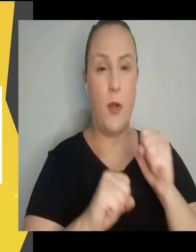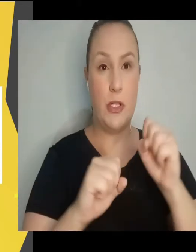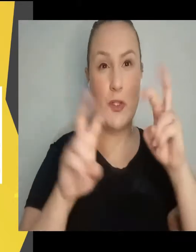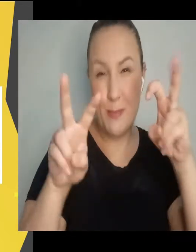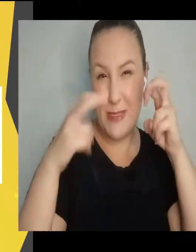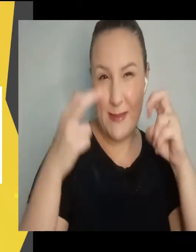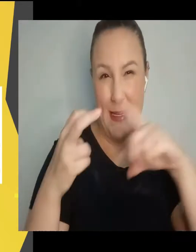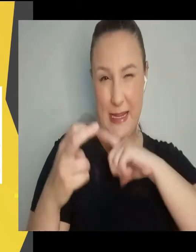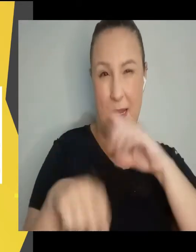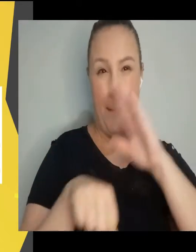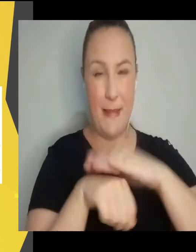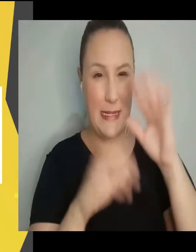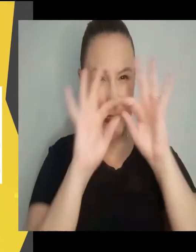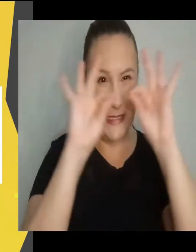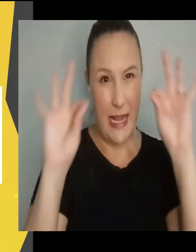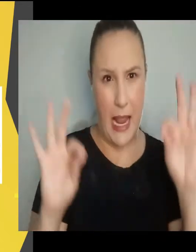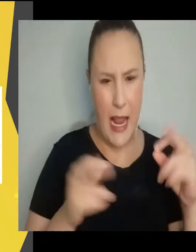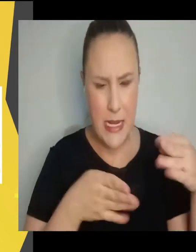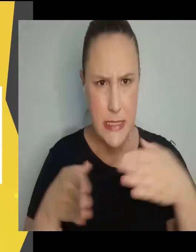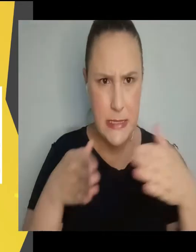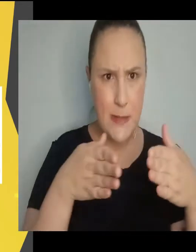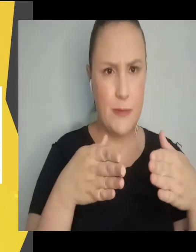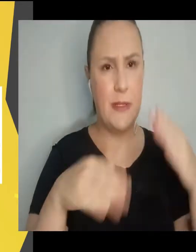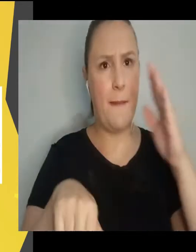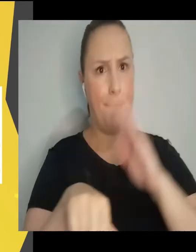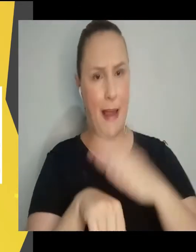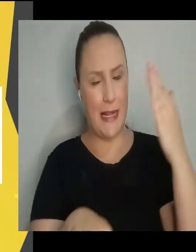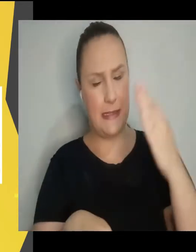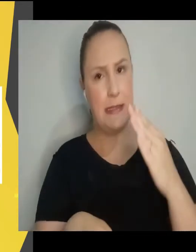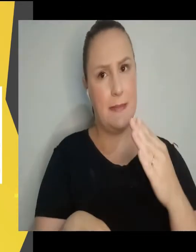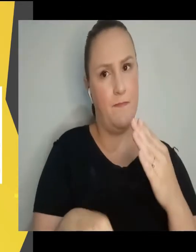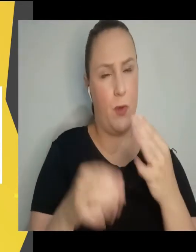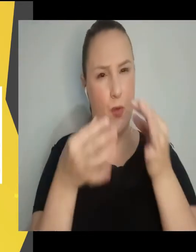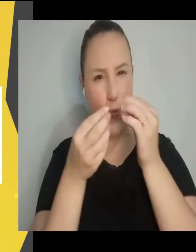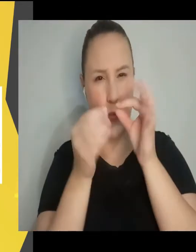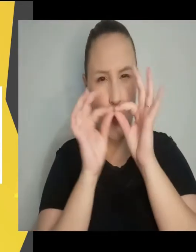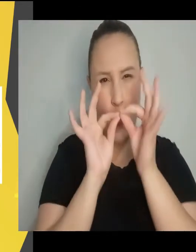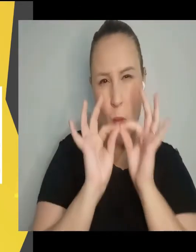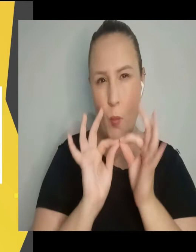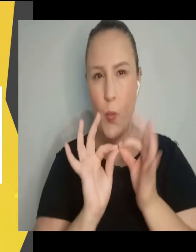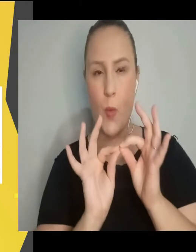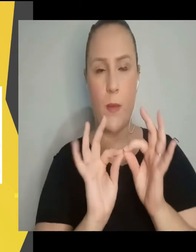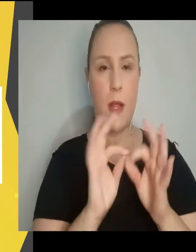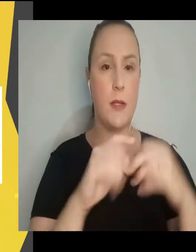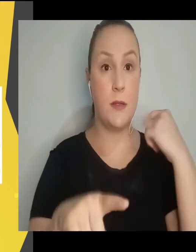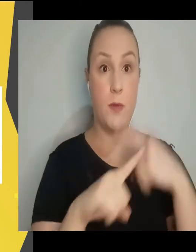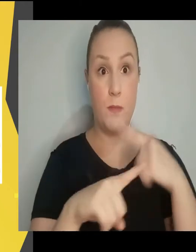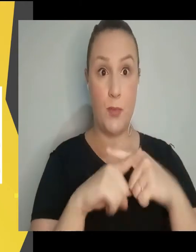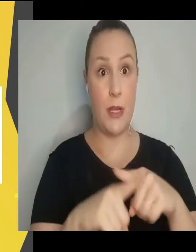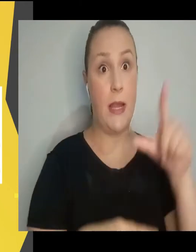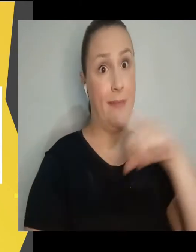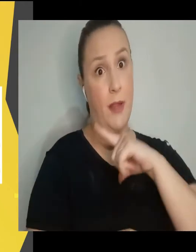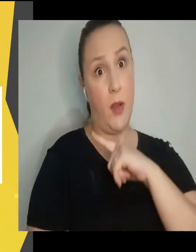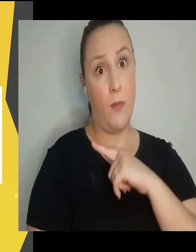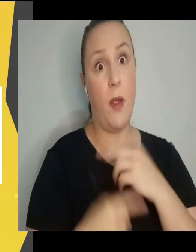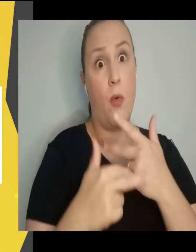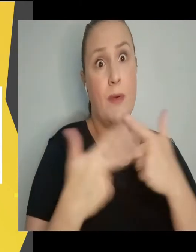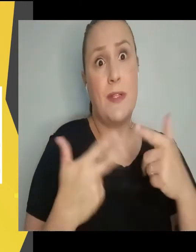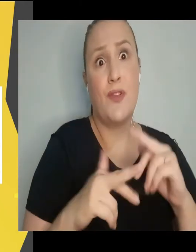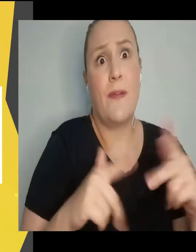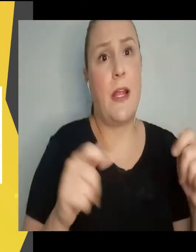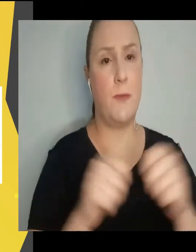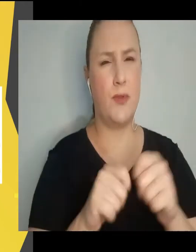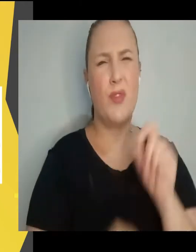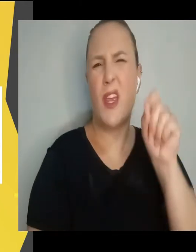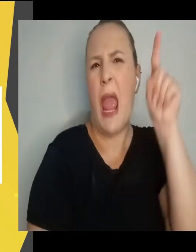chuveiro. Aqui pode perceber que ele tem um pouquinho mais de cabos, ó, digamos que é um pouco mais sofisticado, devido